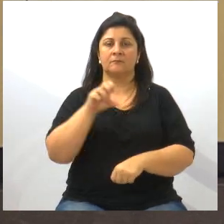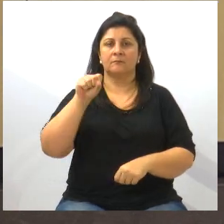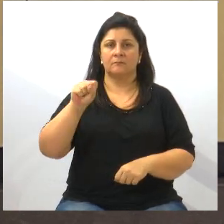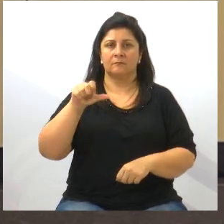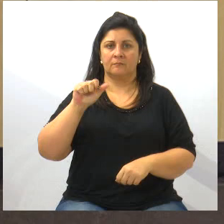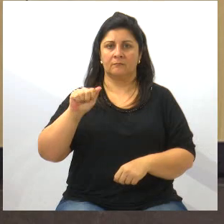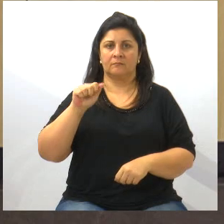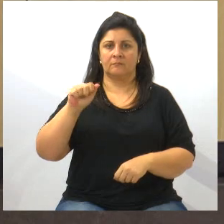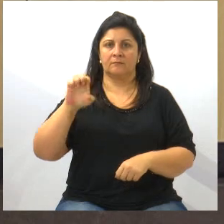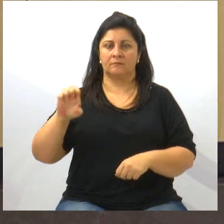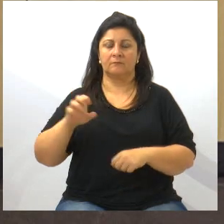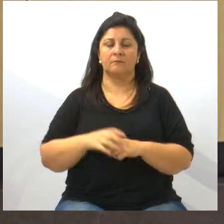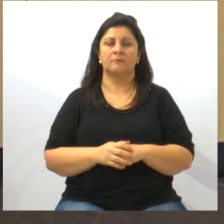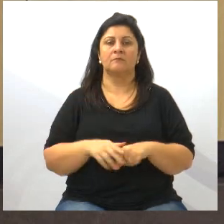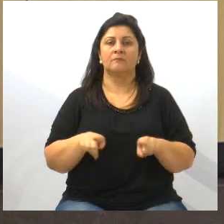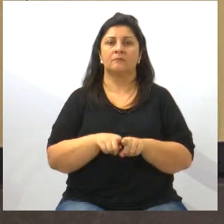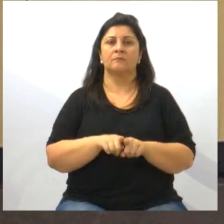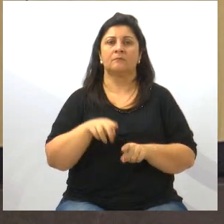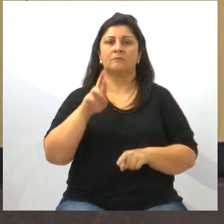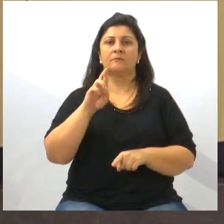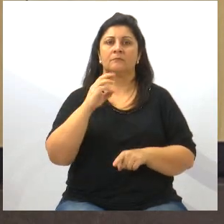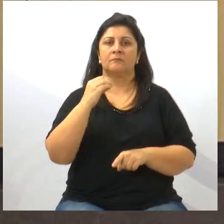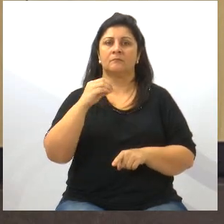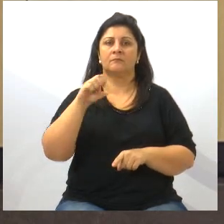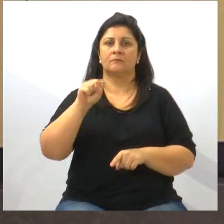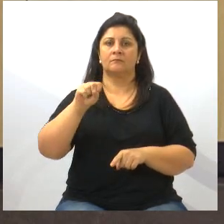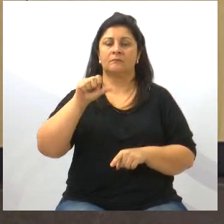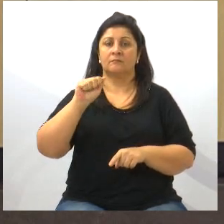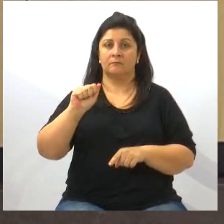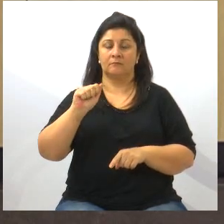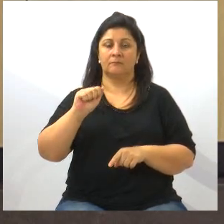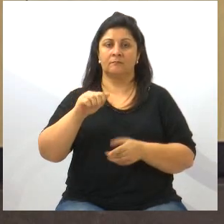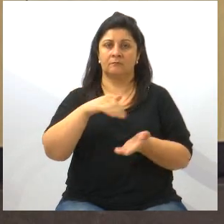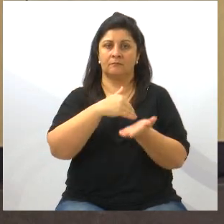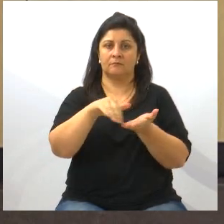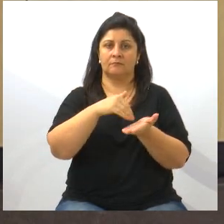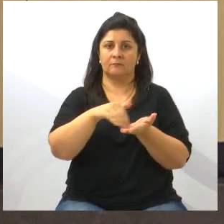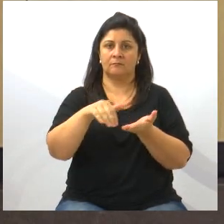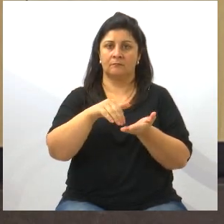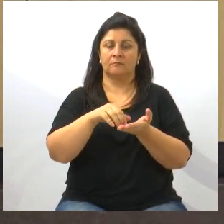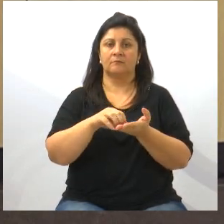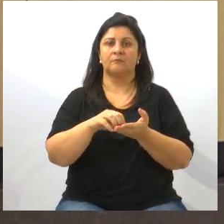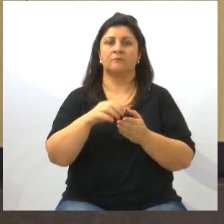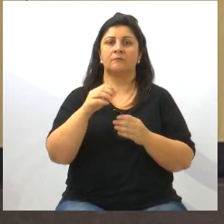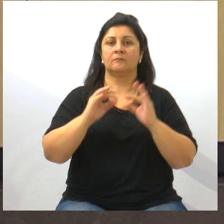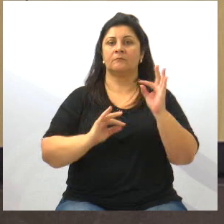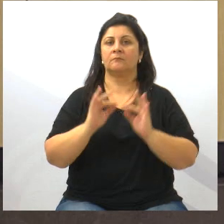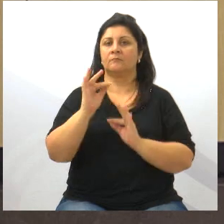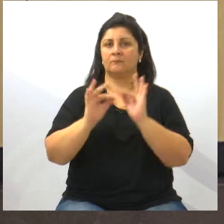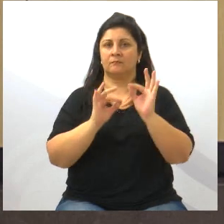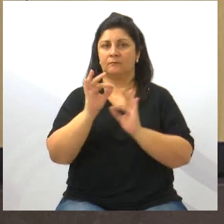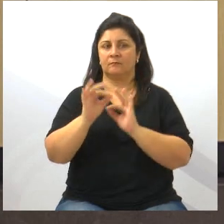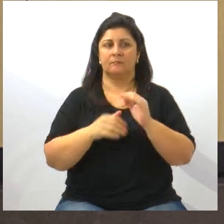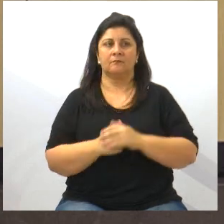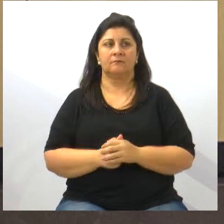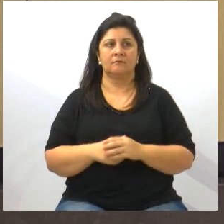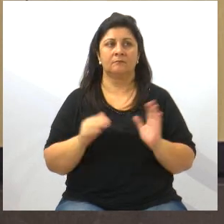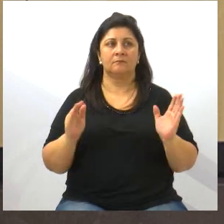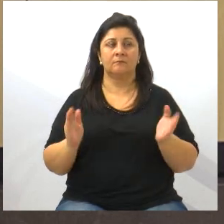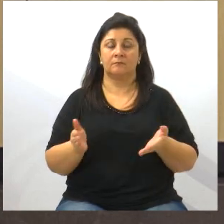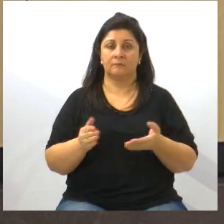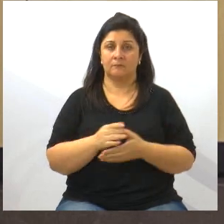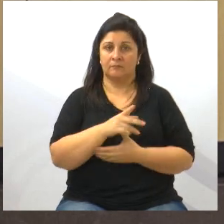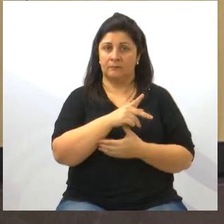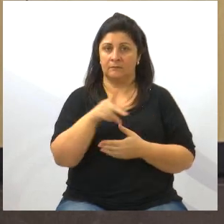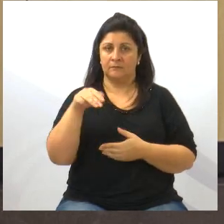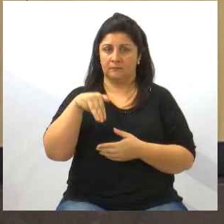Jacareí, e Rosa Sazaki, secretária de Planejamento. Passo a palavra para a doutora Márcia Santos, que fará a abertura